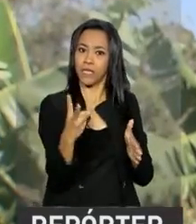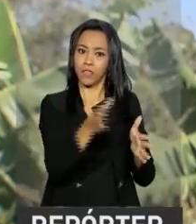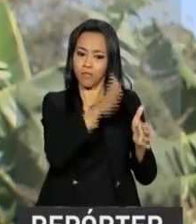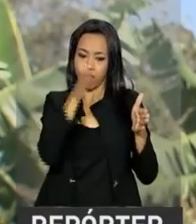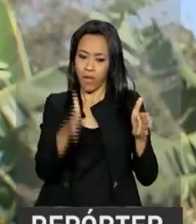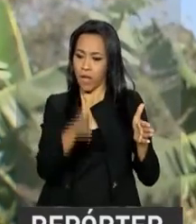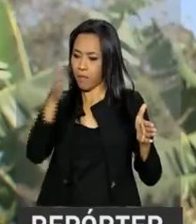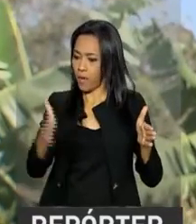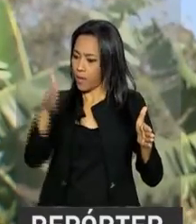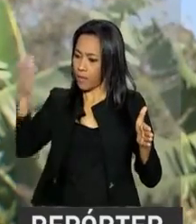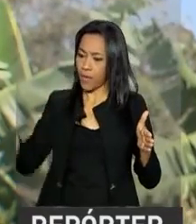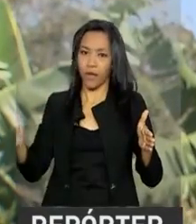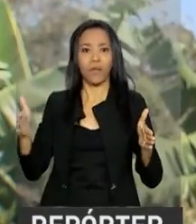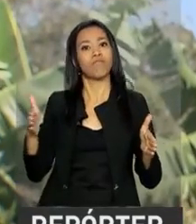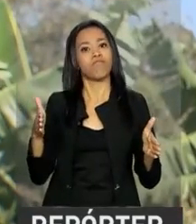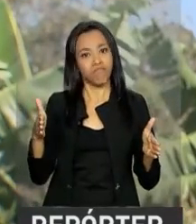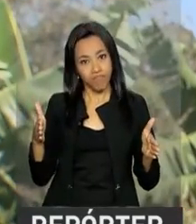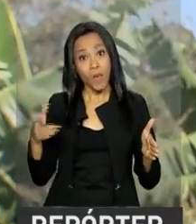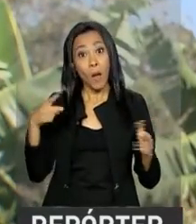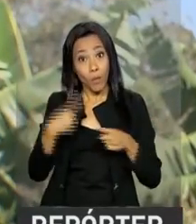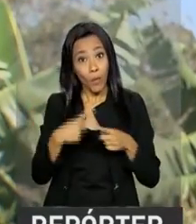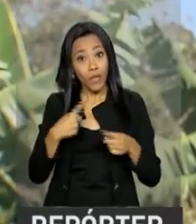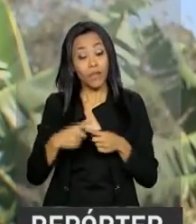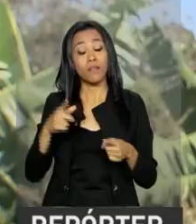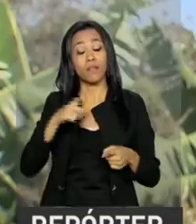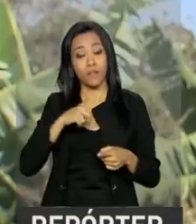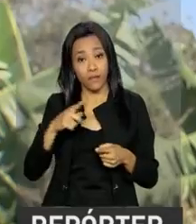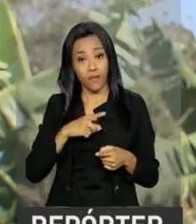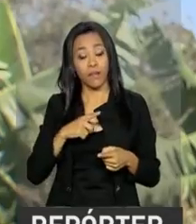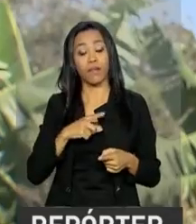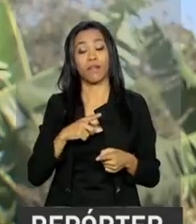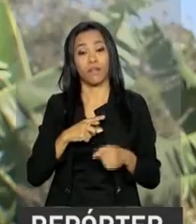fica já sabendo que os recursos já estão